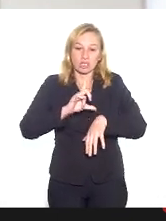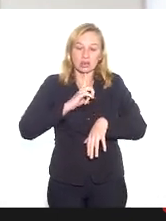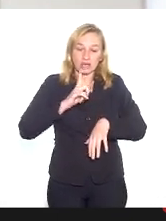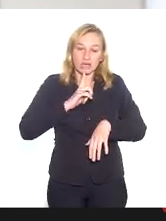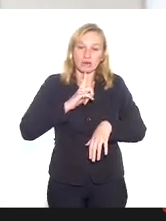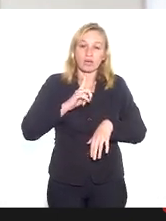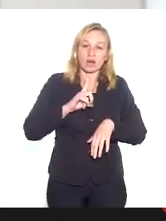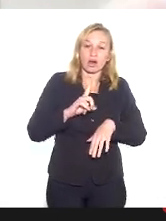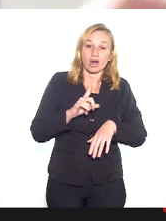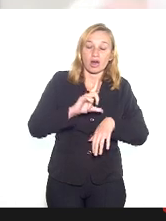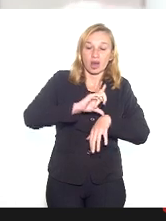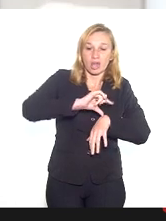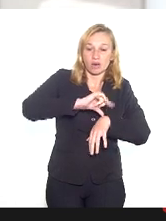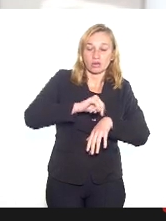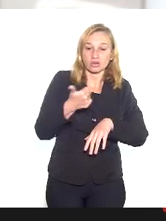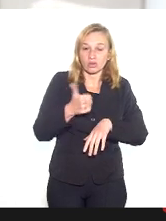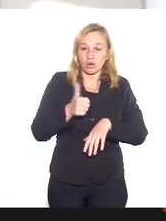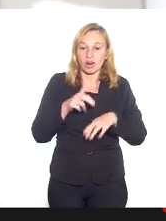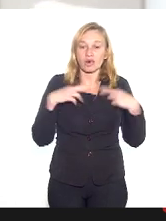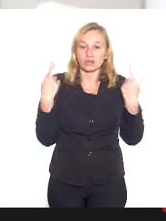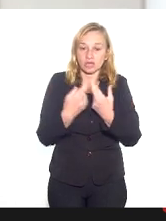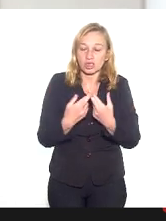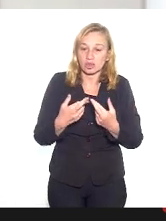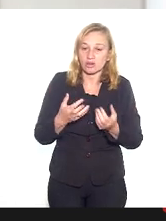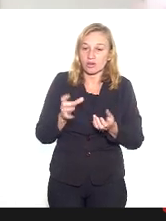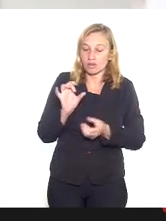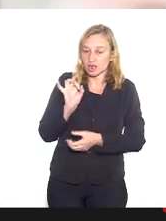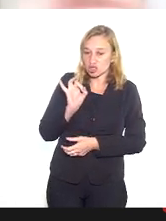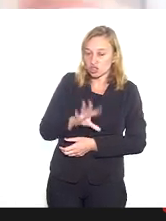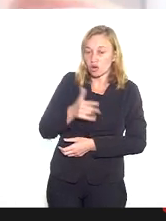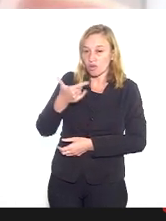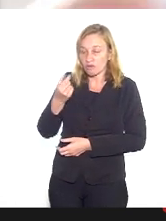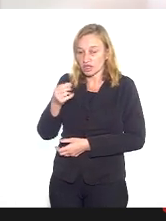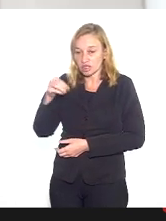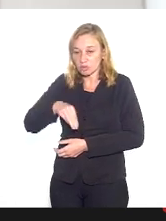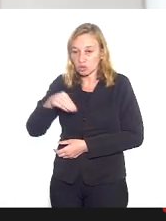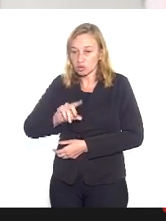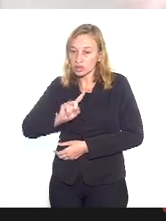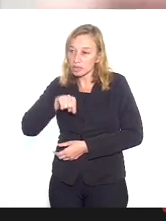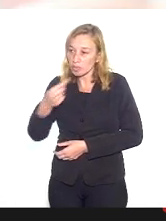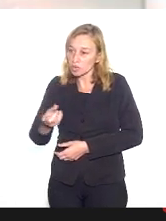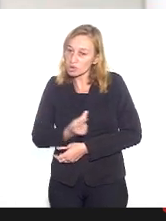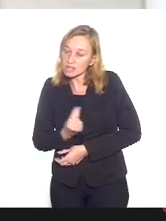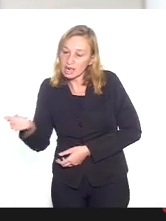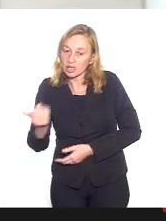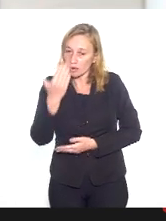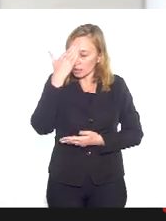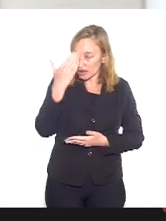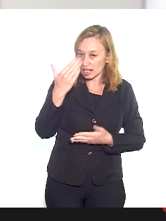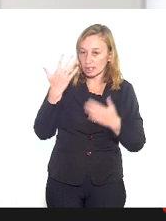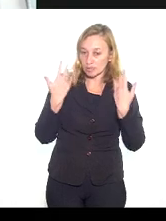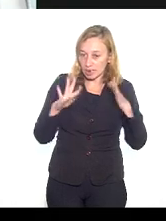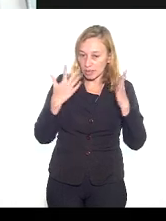15 minutos, mas não queria deixar de me manifestar parabenizando Vossa Excelência por essa audiência tão